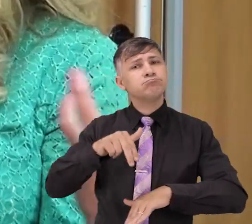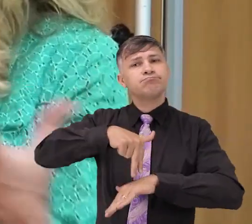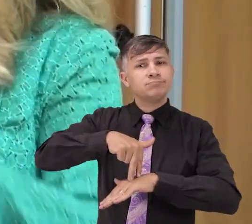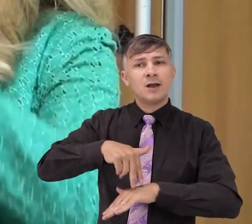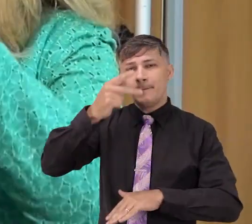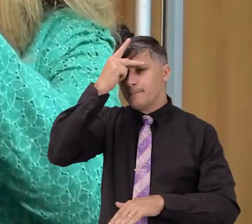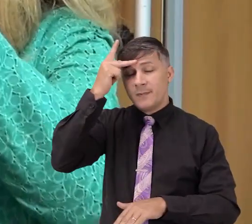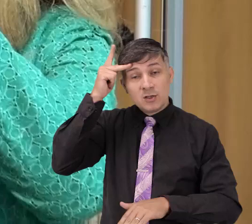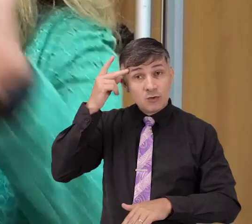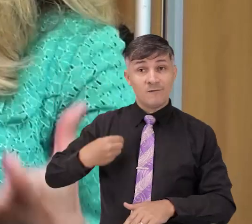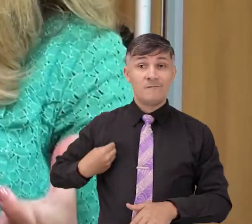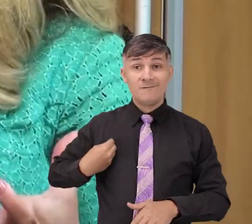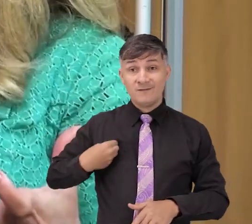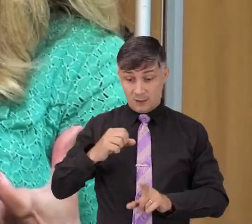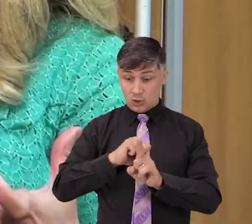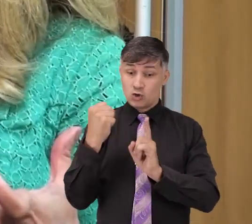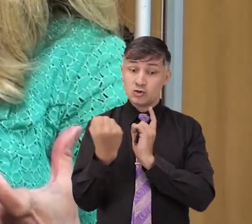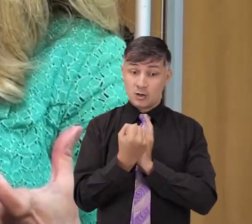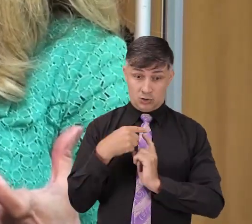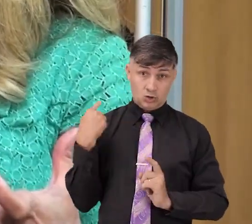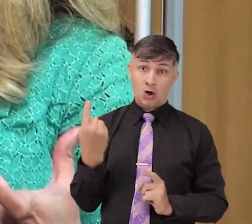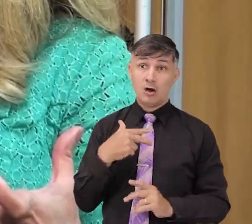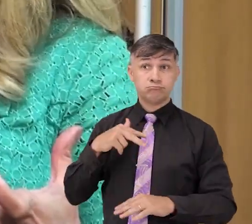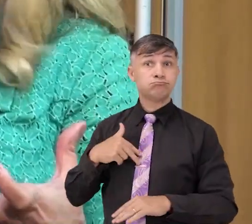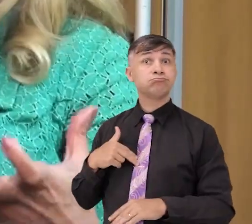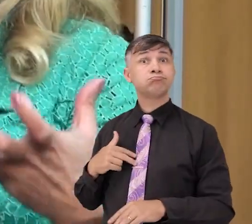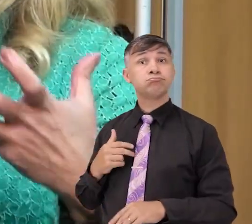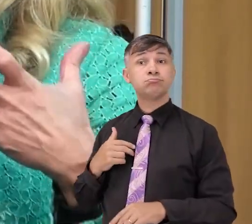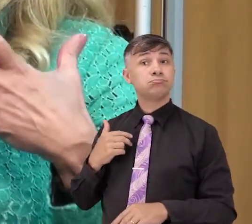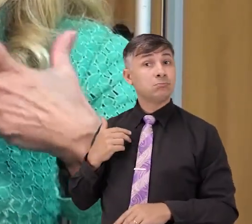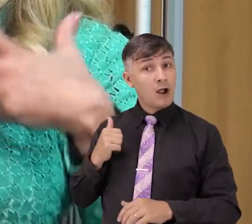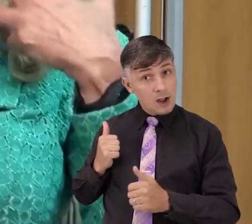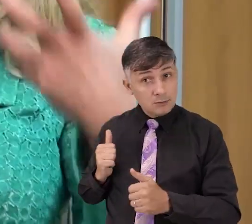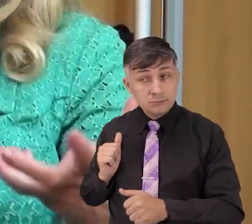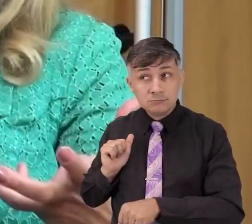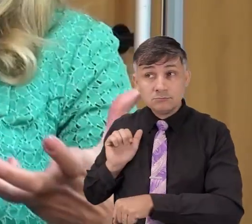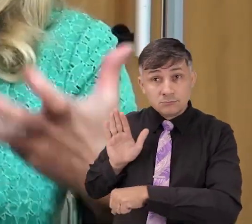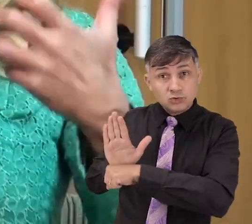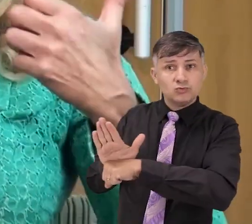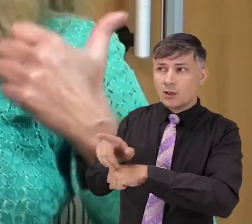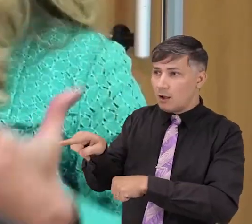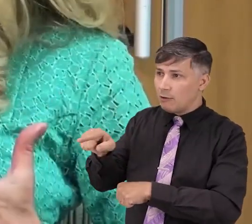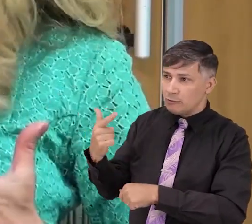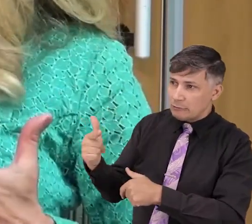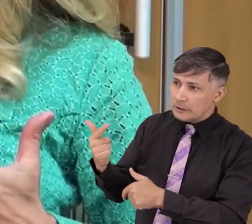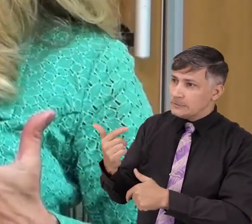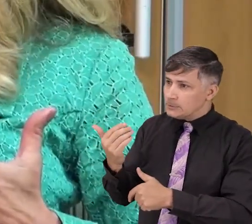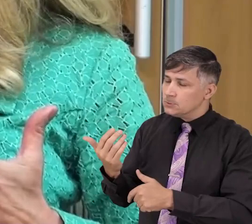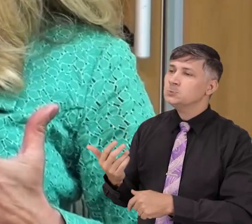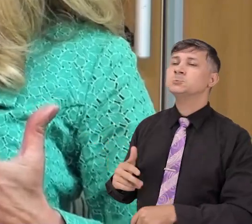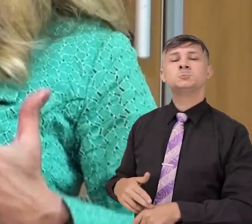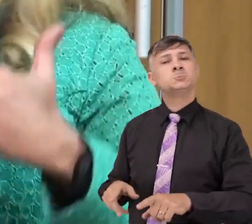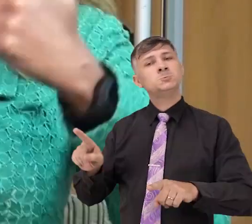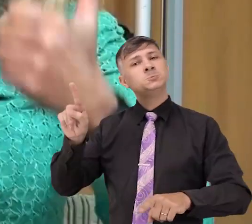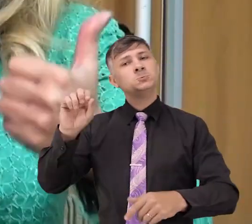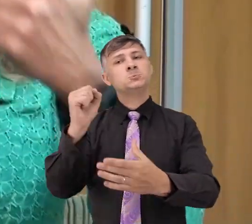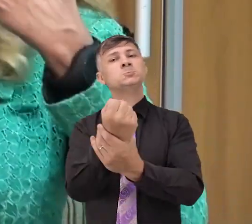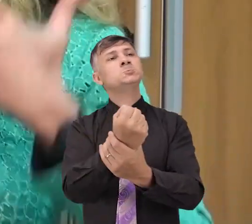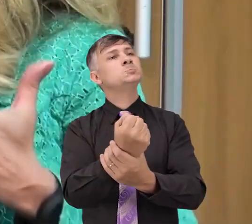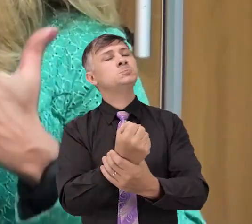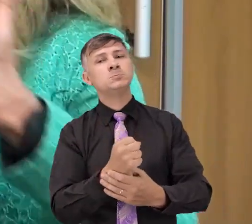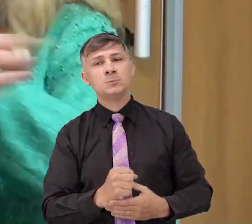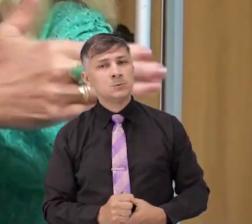pessoas, das pessoas que vivem em sociedade. Né? Então, nós damos voz a quem não tem voz.